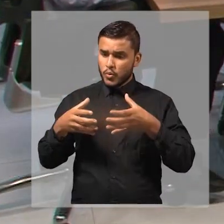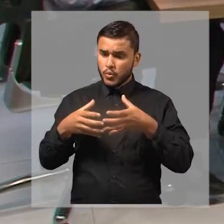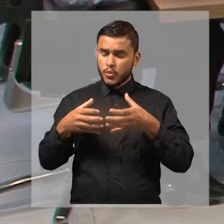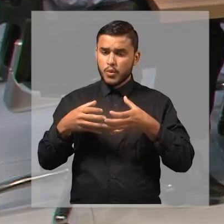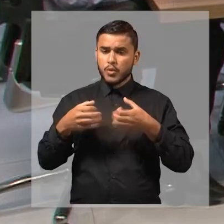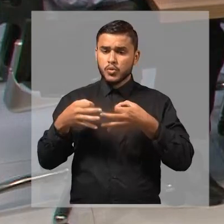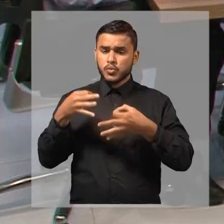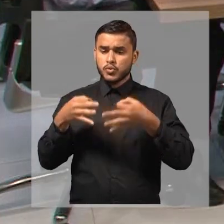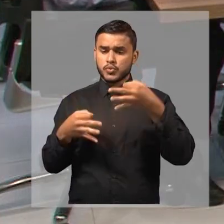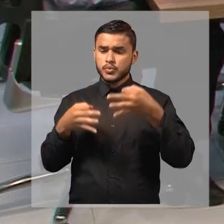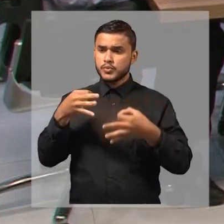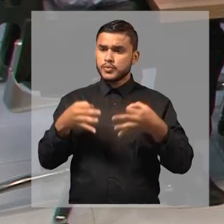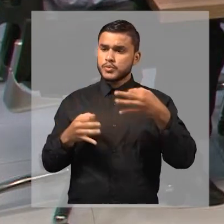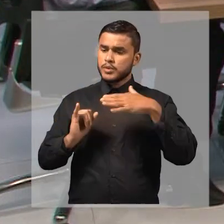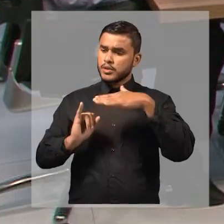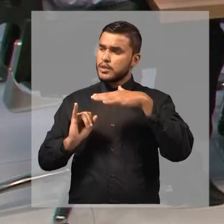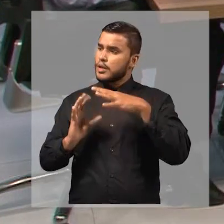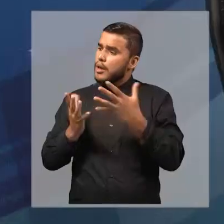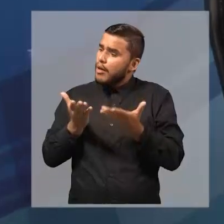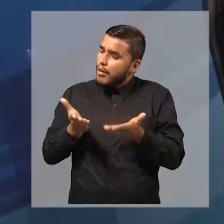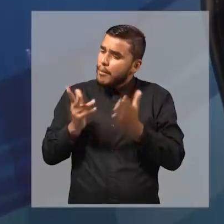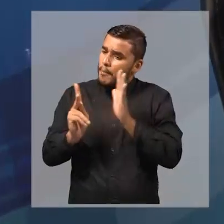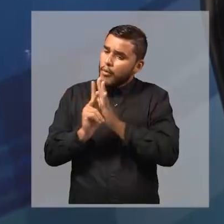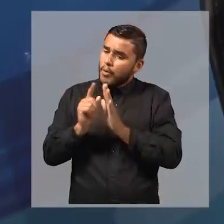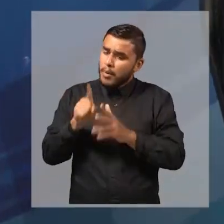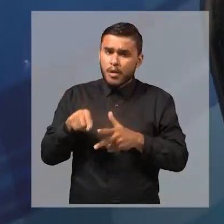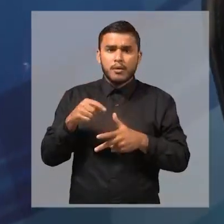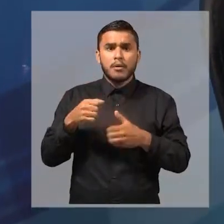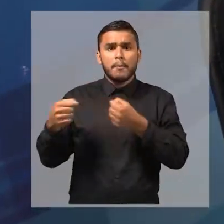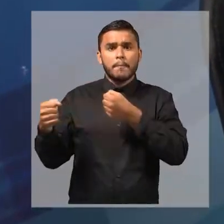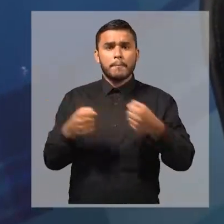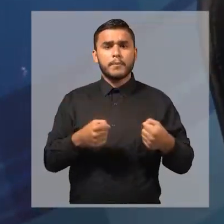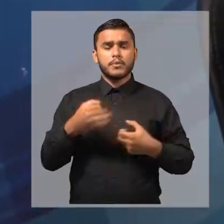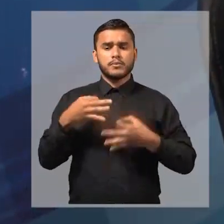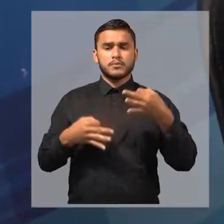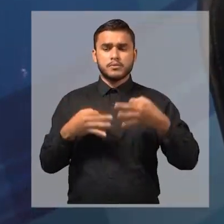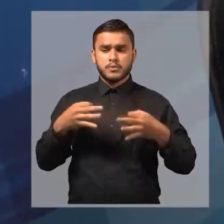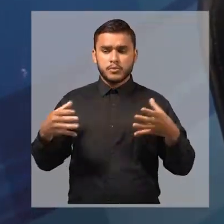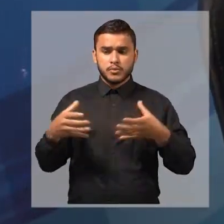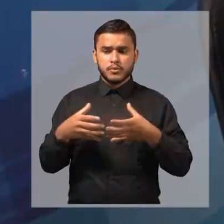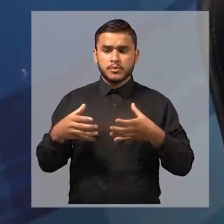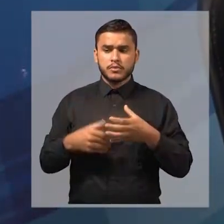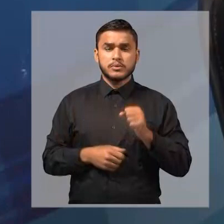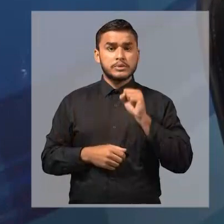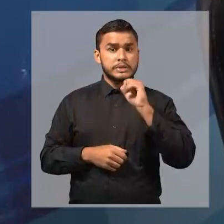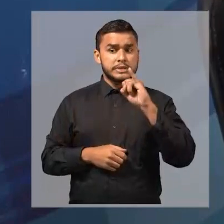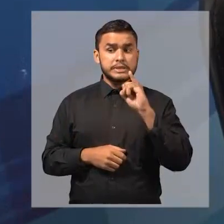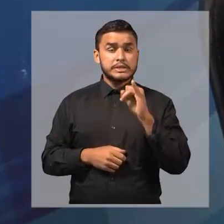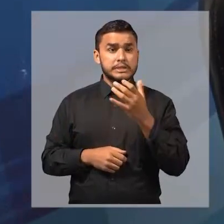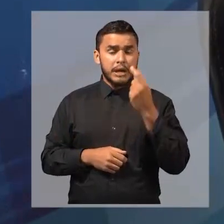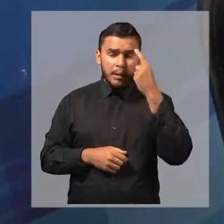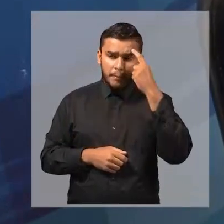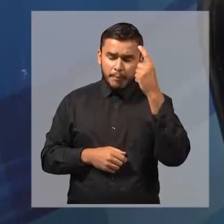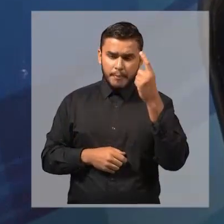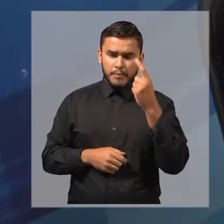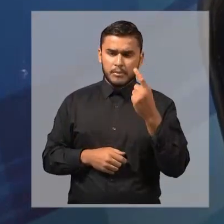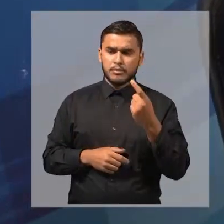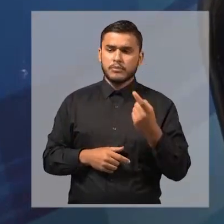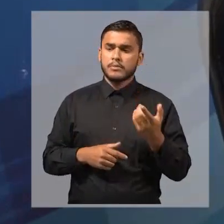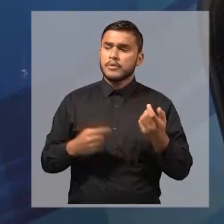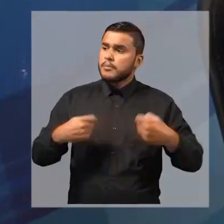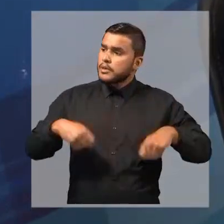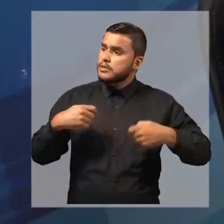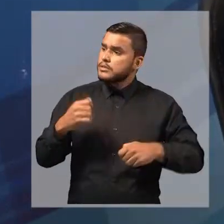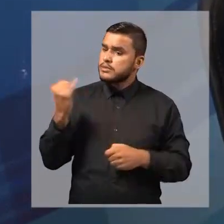né, justiça, ela de certa forma fica comprometida Fica com esse desacreditada. processo. Porque se você tem uma instituição